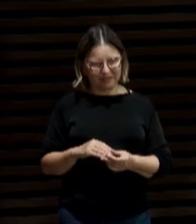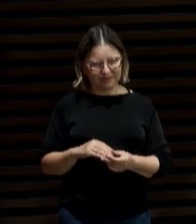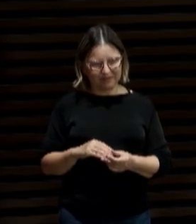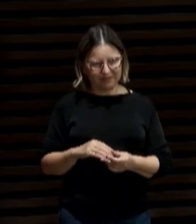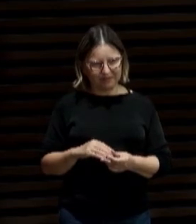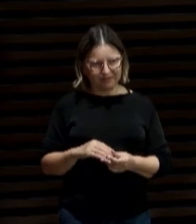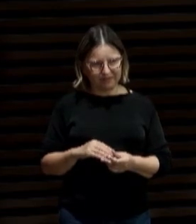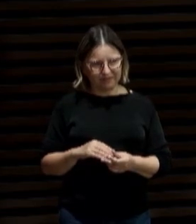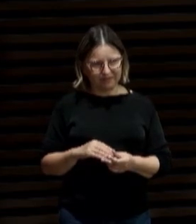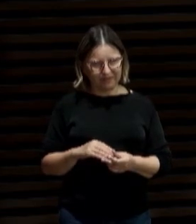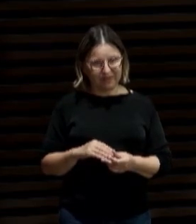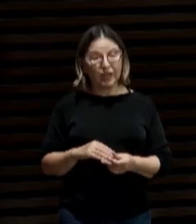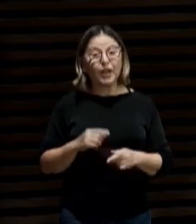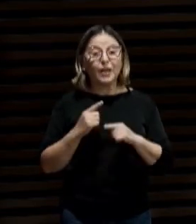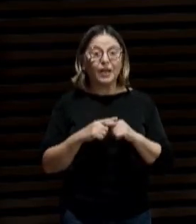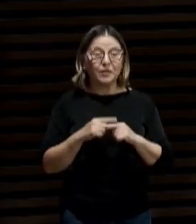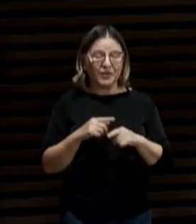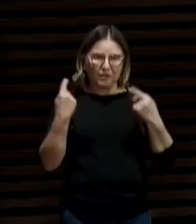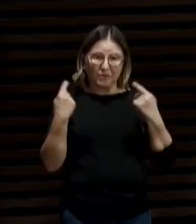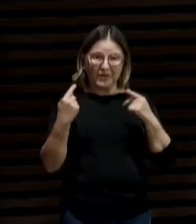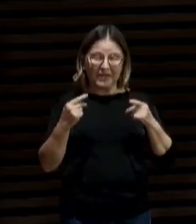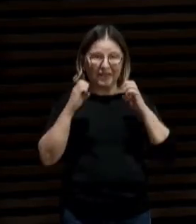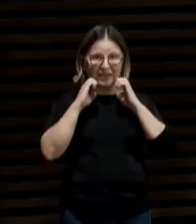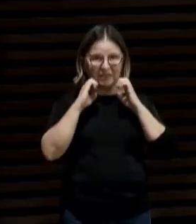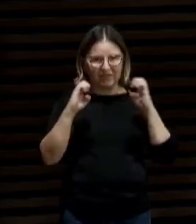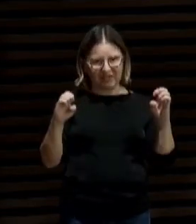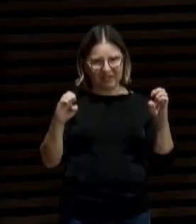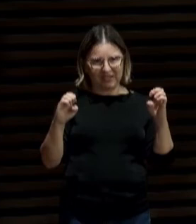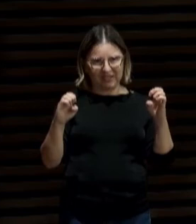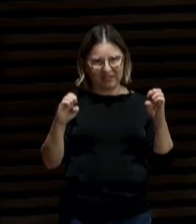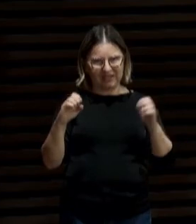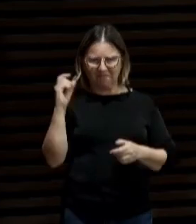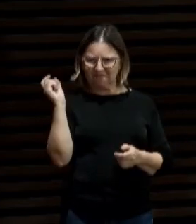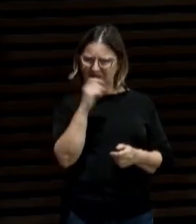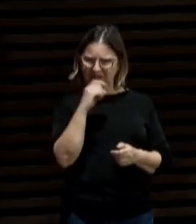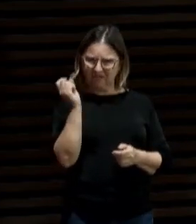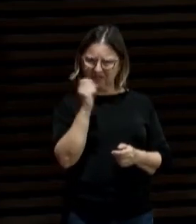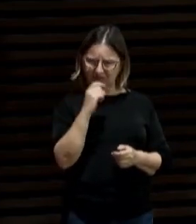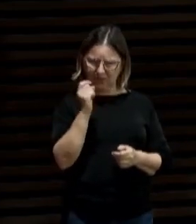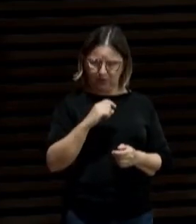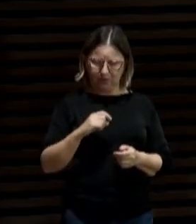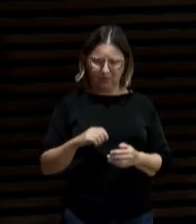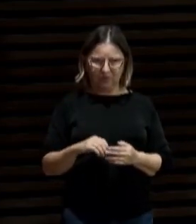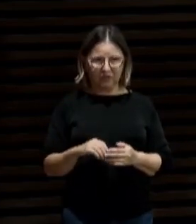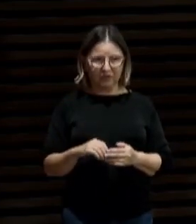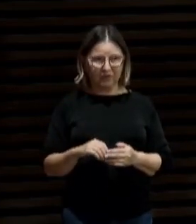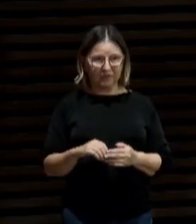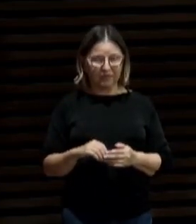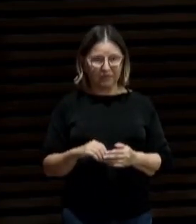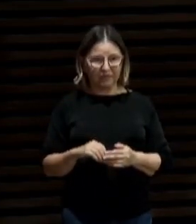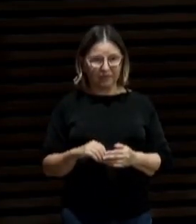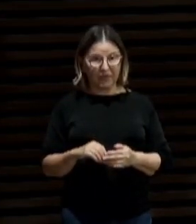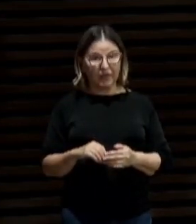E porque tem se pregado um evangelho aguado e mentiroso, ficou evidente nessa